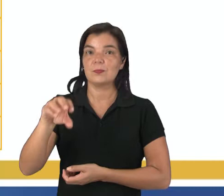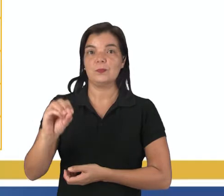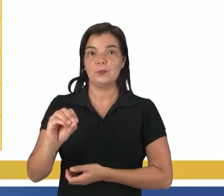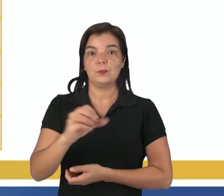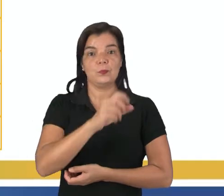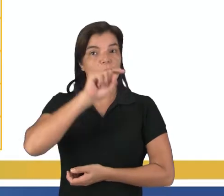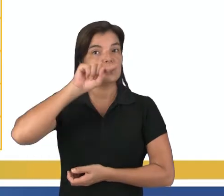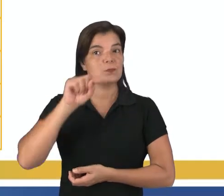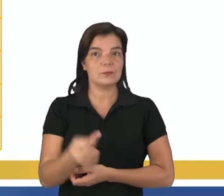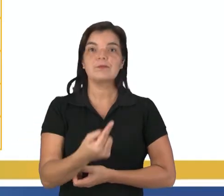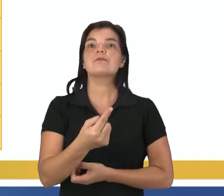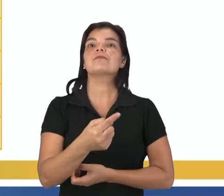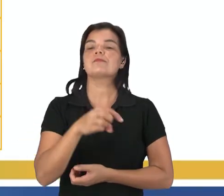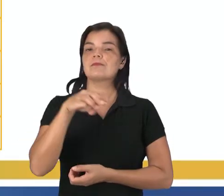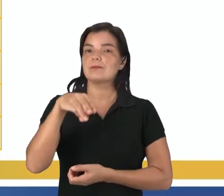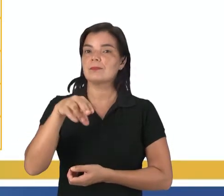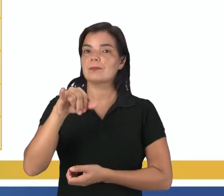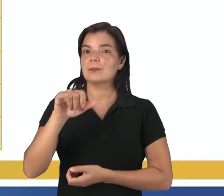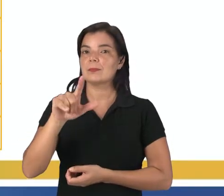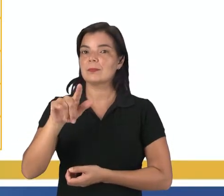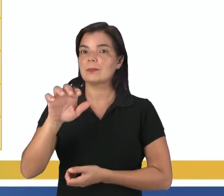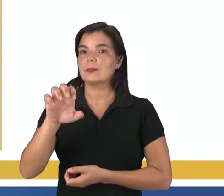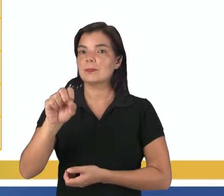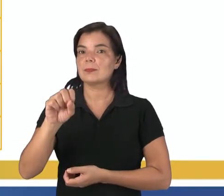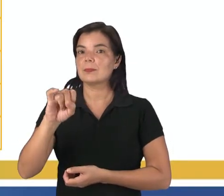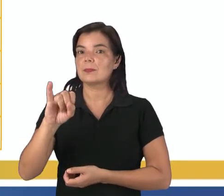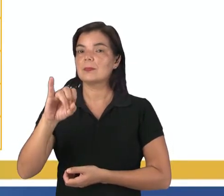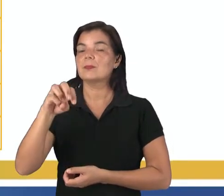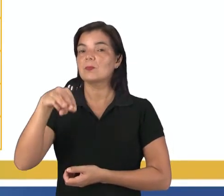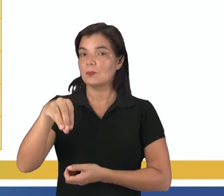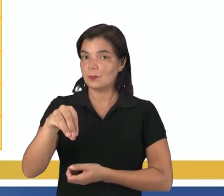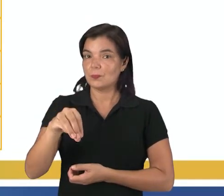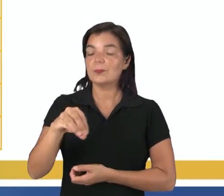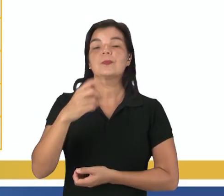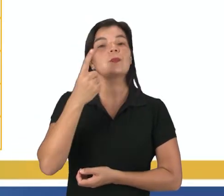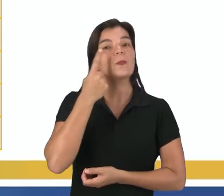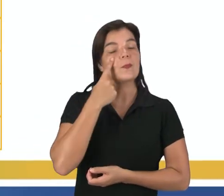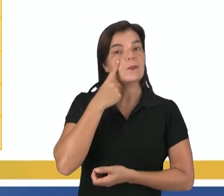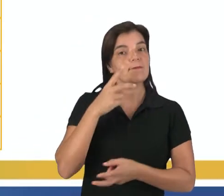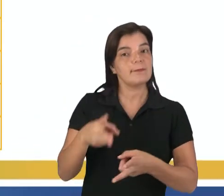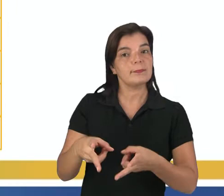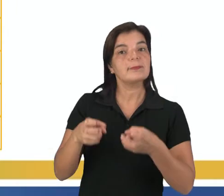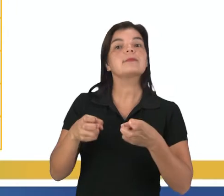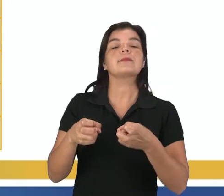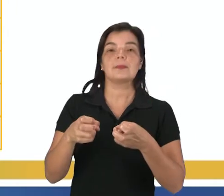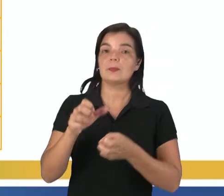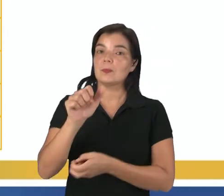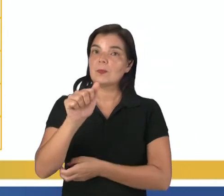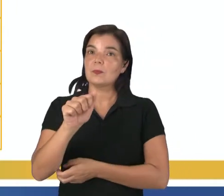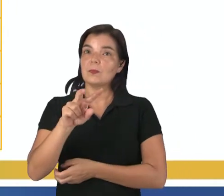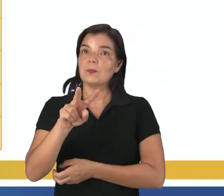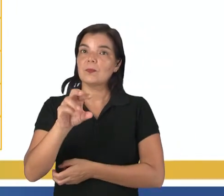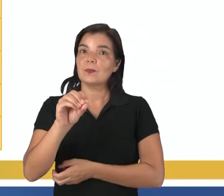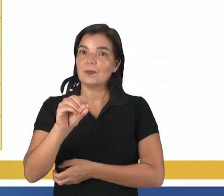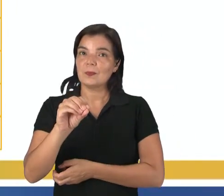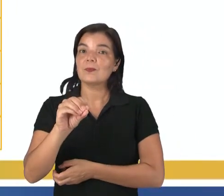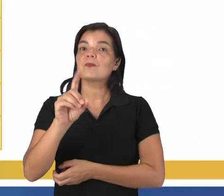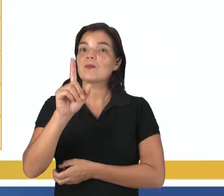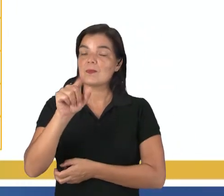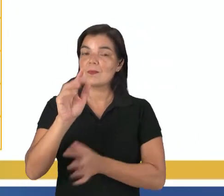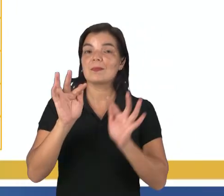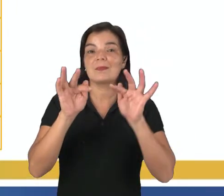for 1000, lemos milésimo. Bom, note que avo, é a terminação da